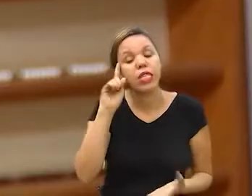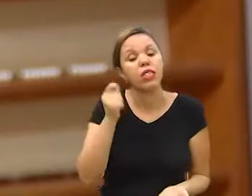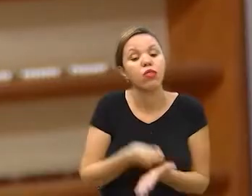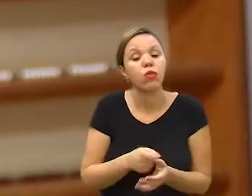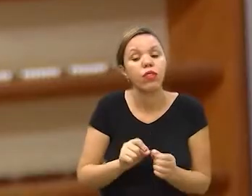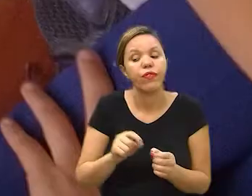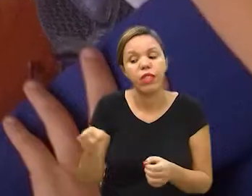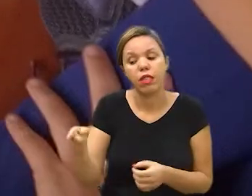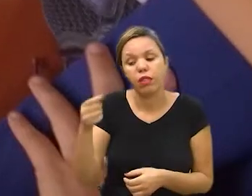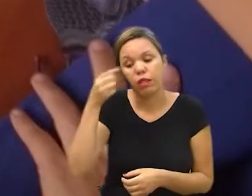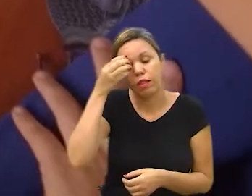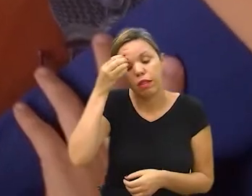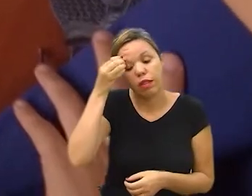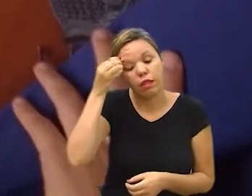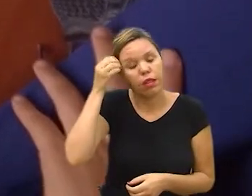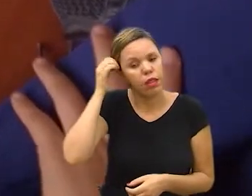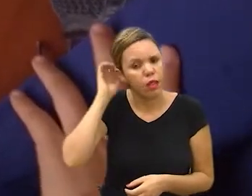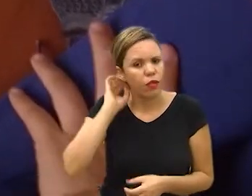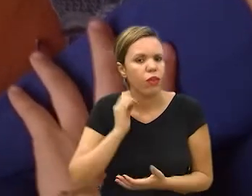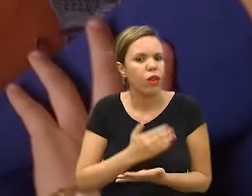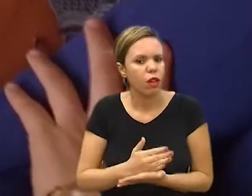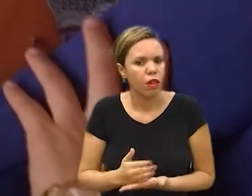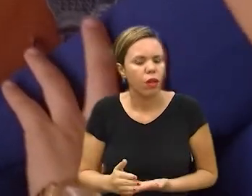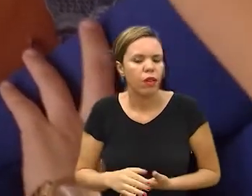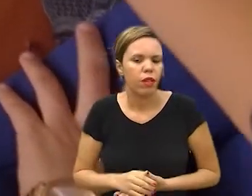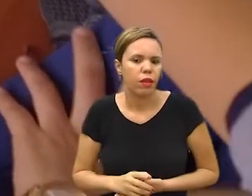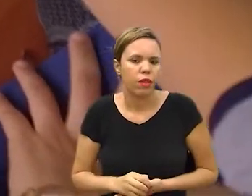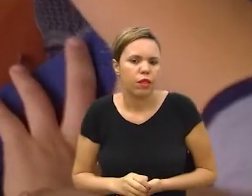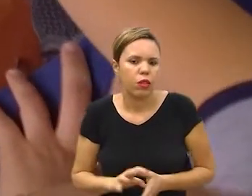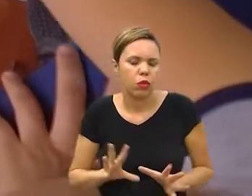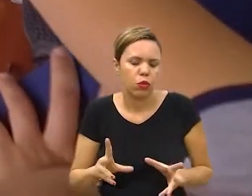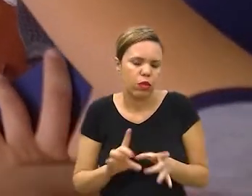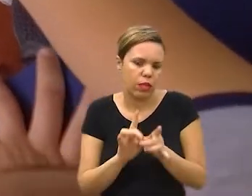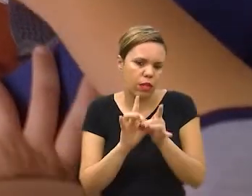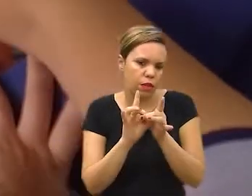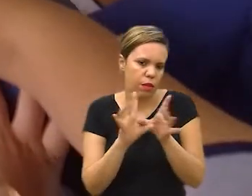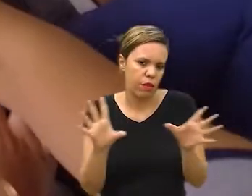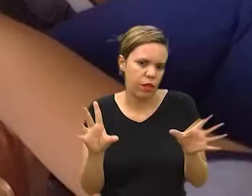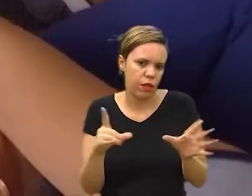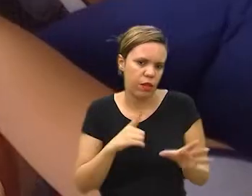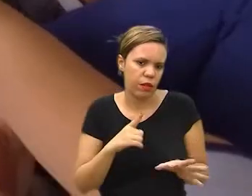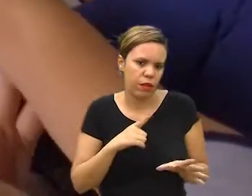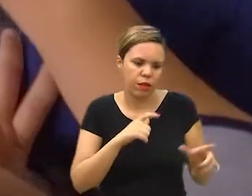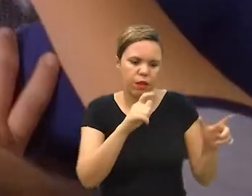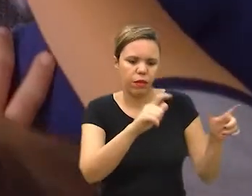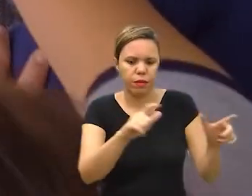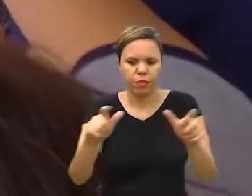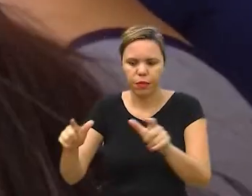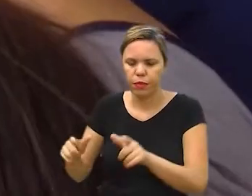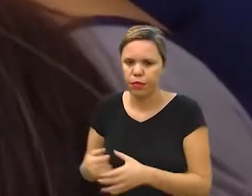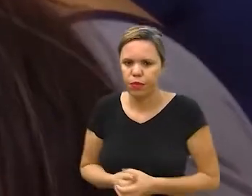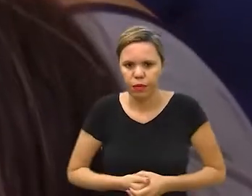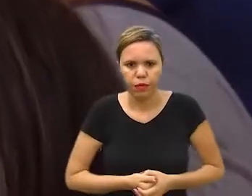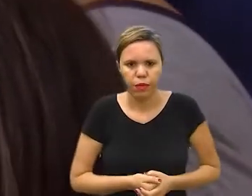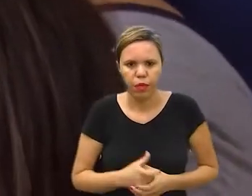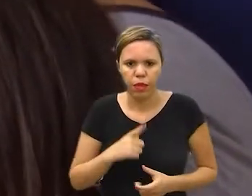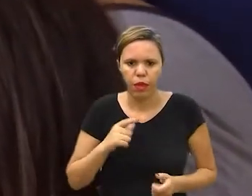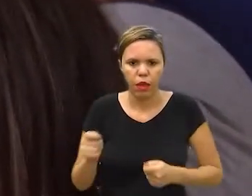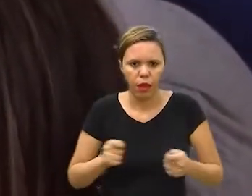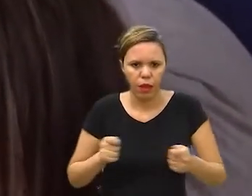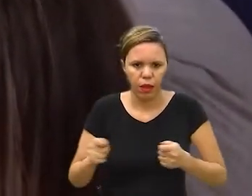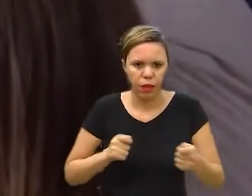que fazer com aquilo, né? Ela vai começar, com toda a liberdade que ela tem no espaço, a ter um equilíbrio